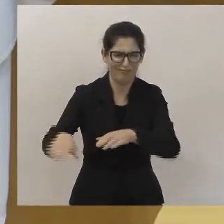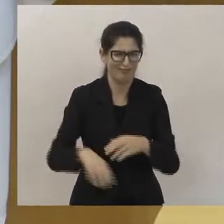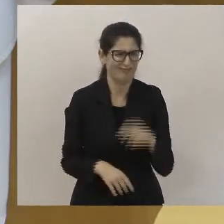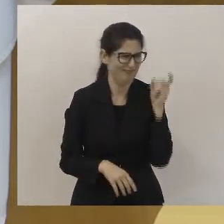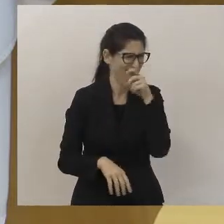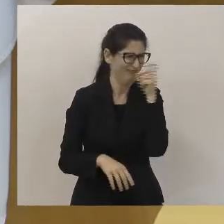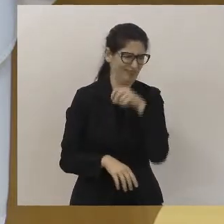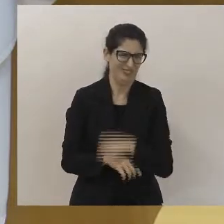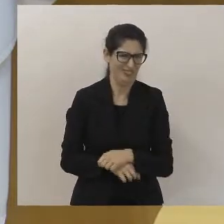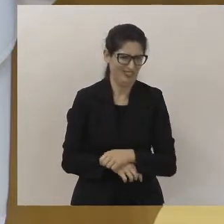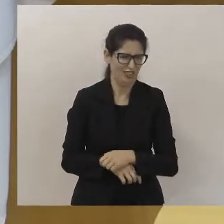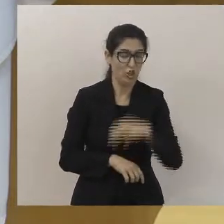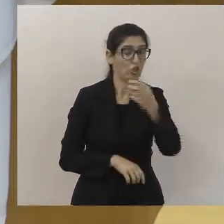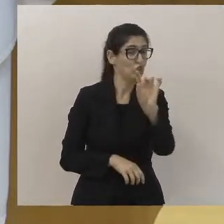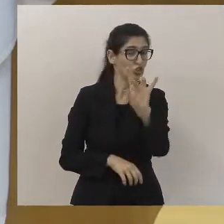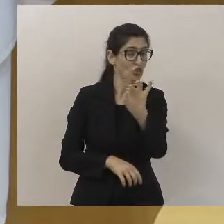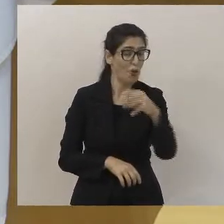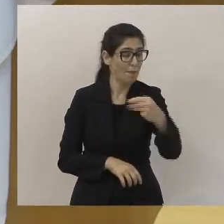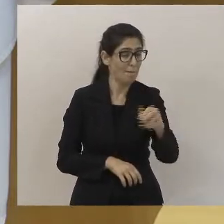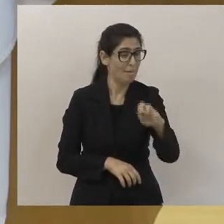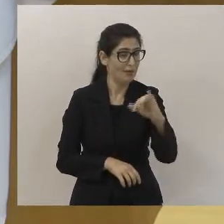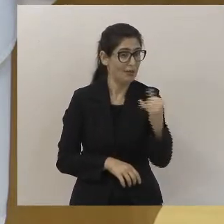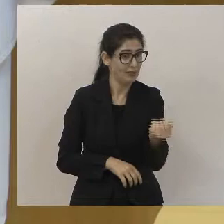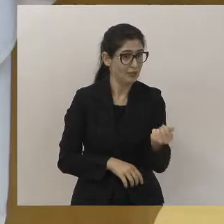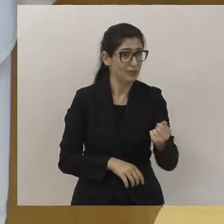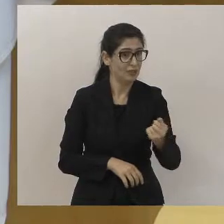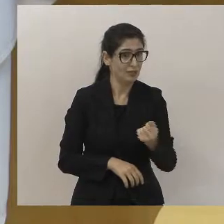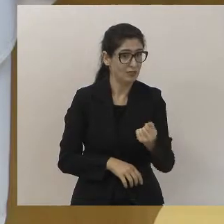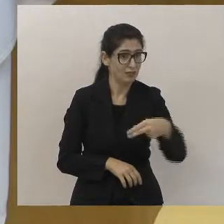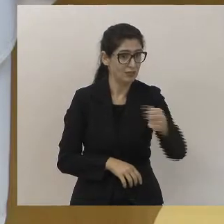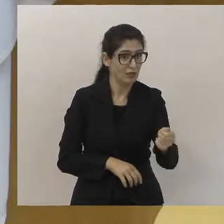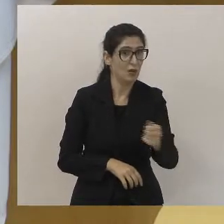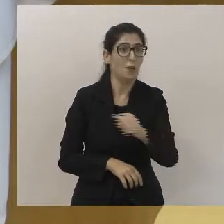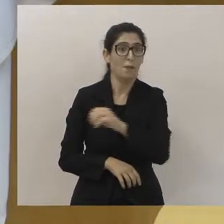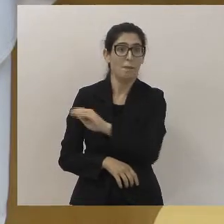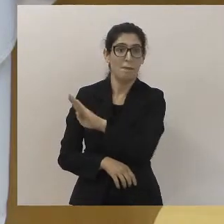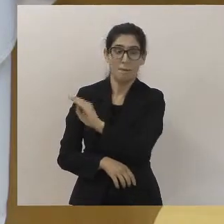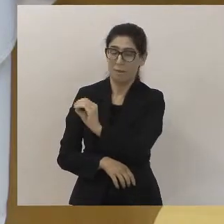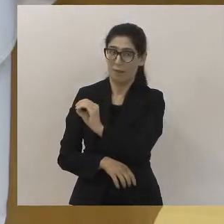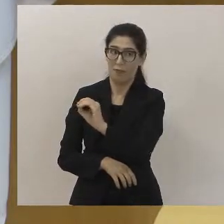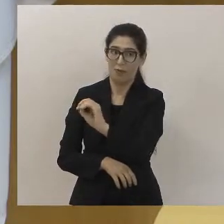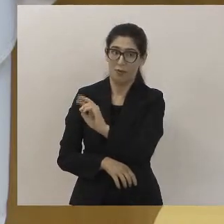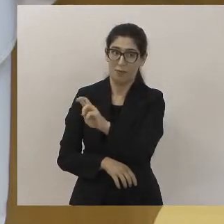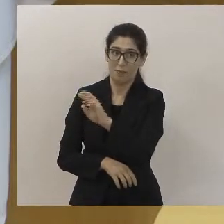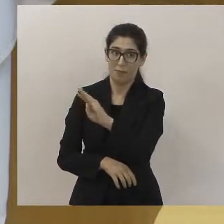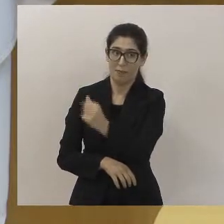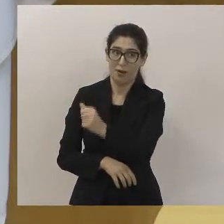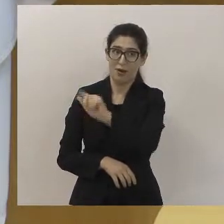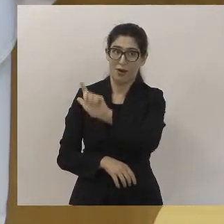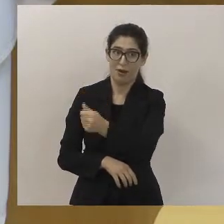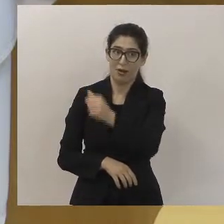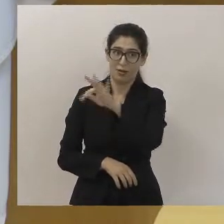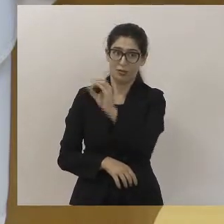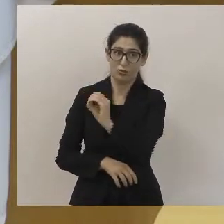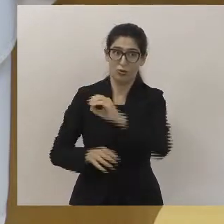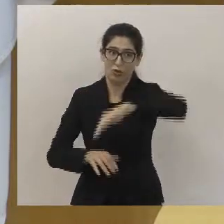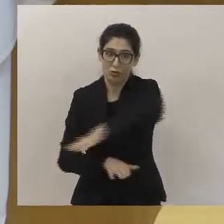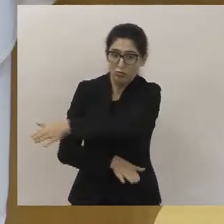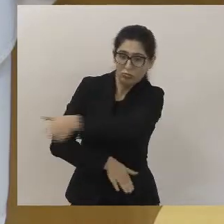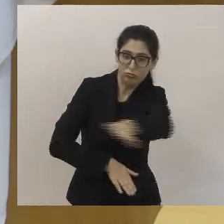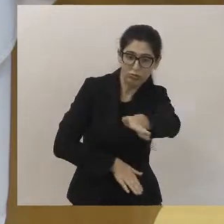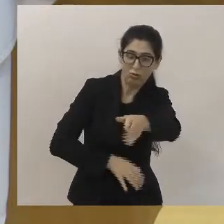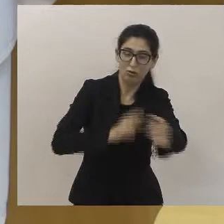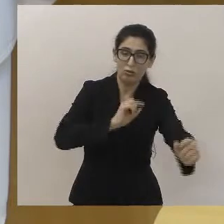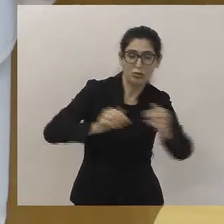rua mariana ea rua borba gato inverter a uma inverter a mão outro mudar o estacionamento vai lá conversa com os moradores das eles foram